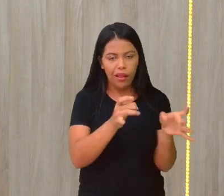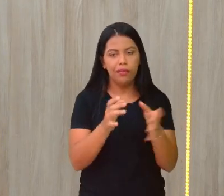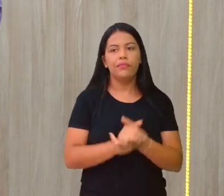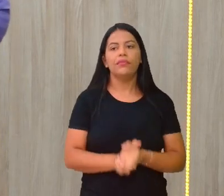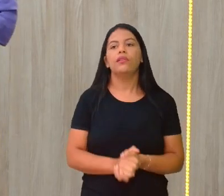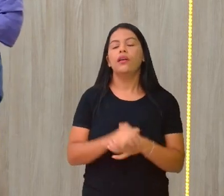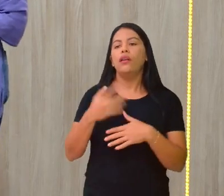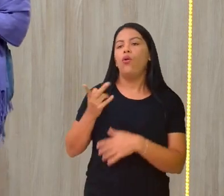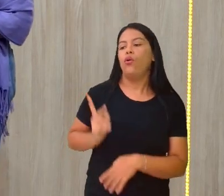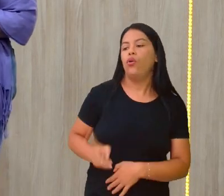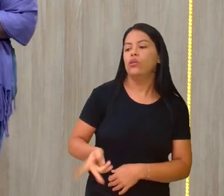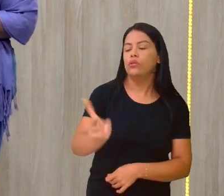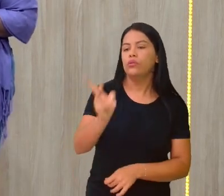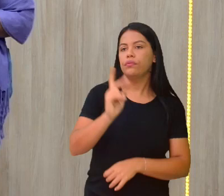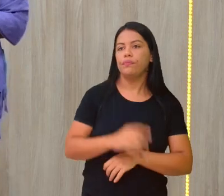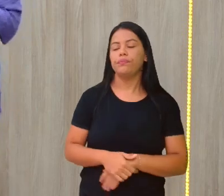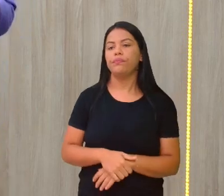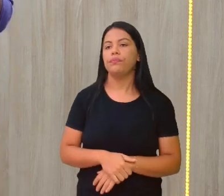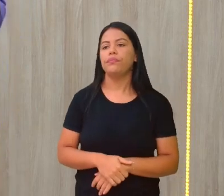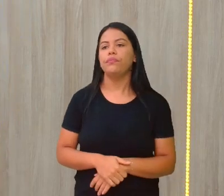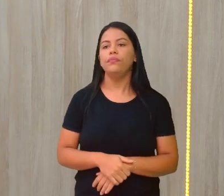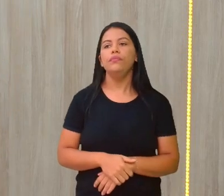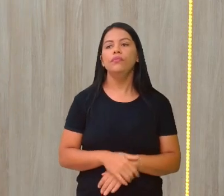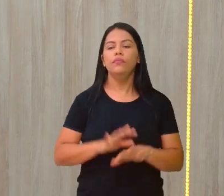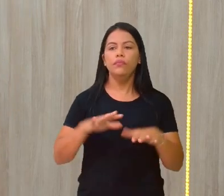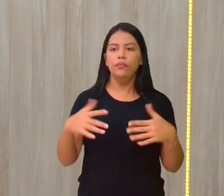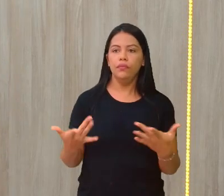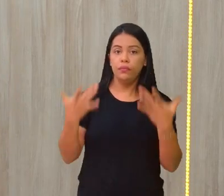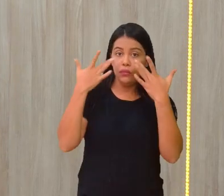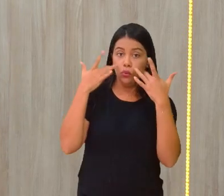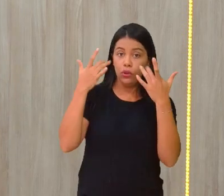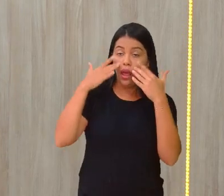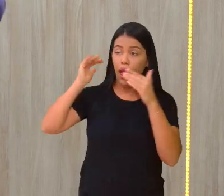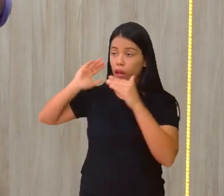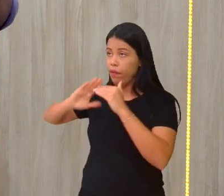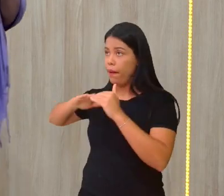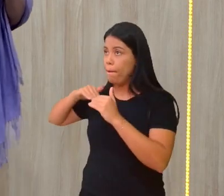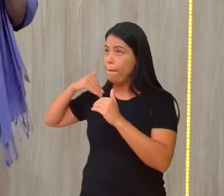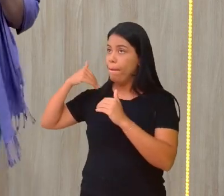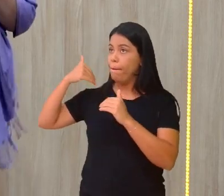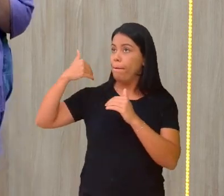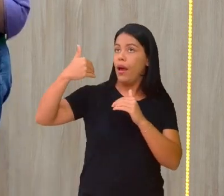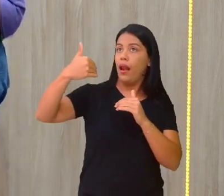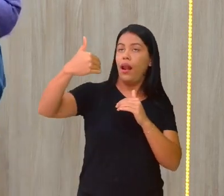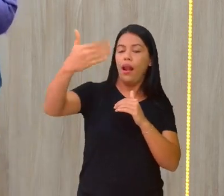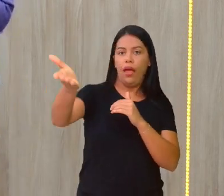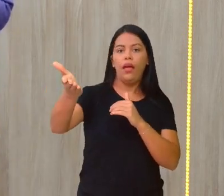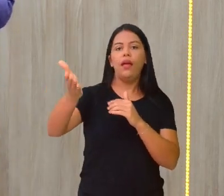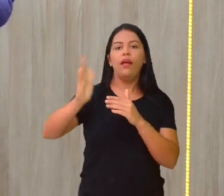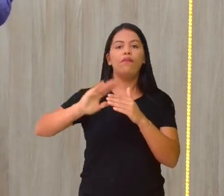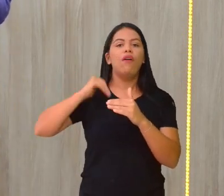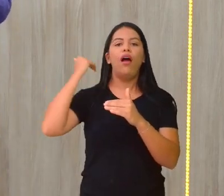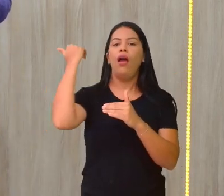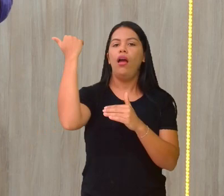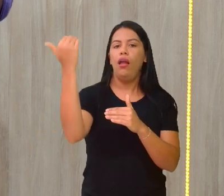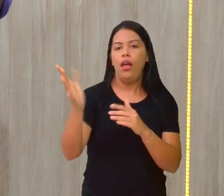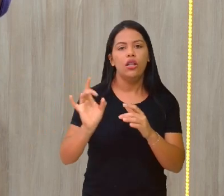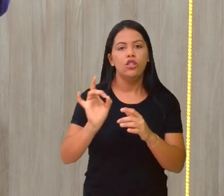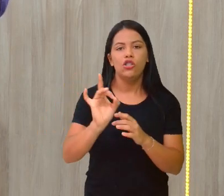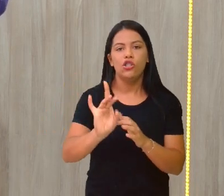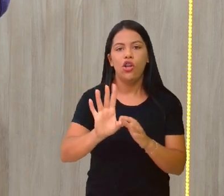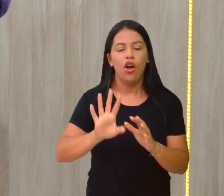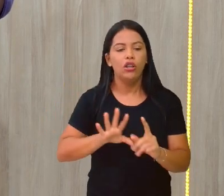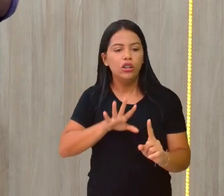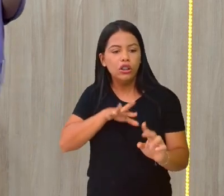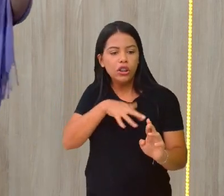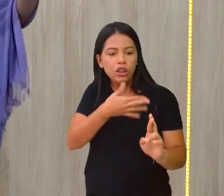Continuando. O teatro, ele vai além, bem além dos rituais religiosos. O